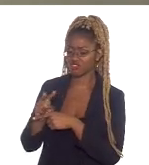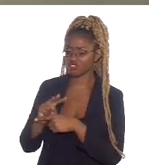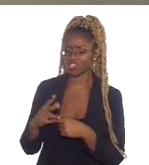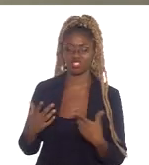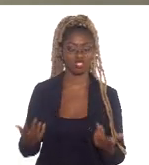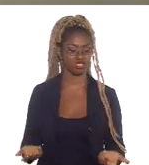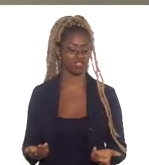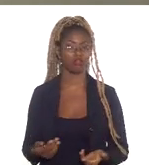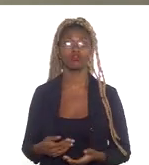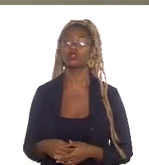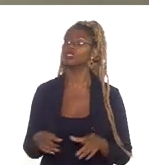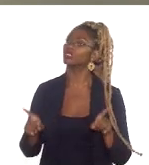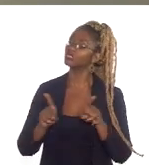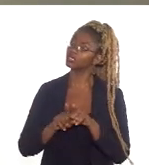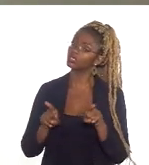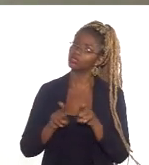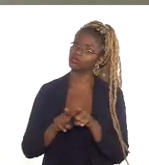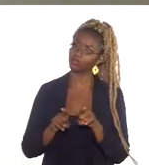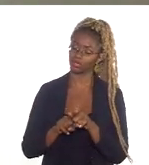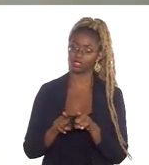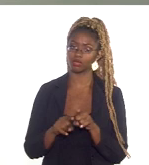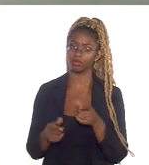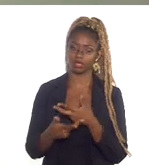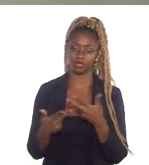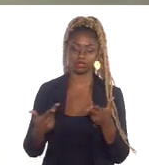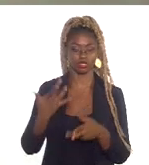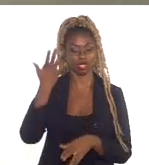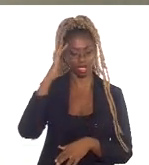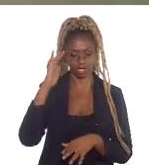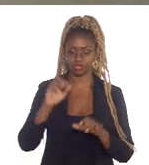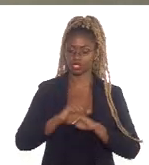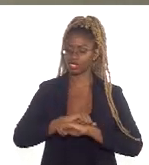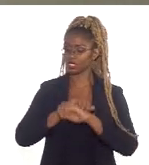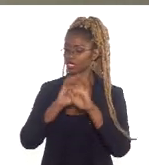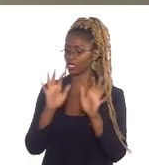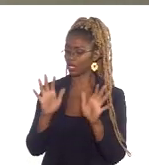E, além do mais, eu acho que uma coisa que já ficou clara,